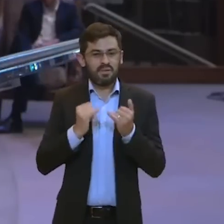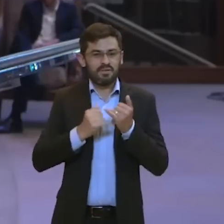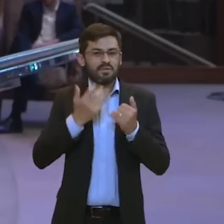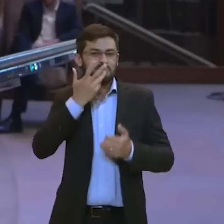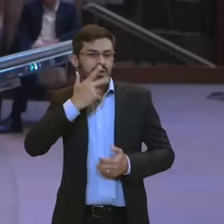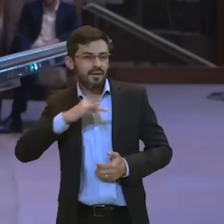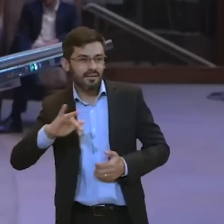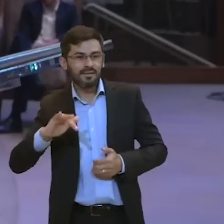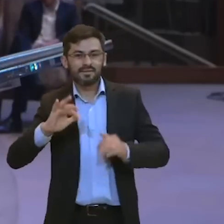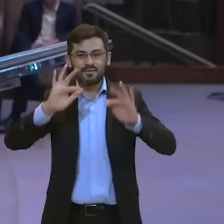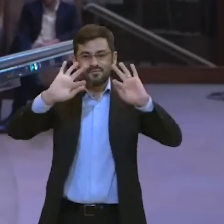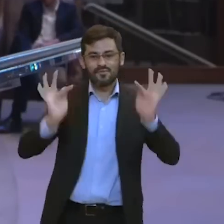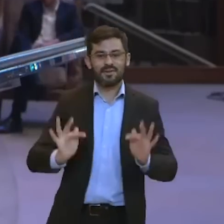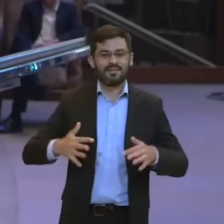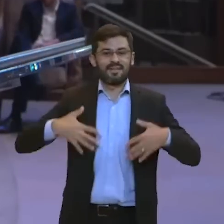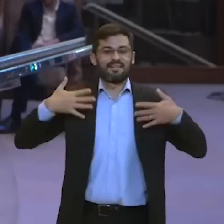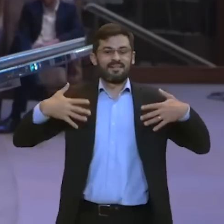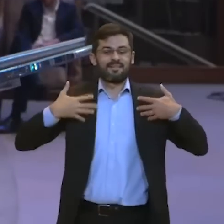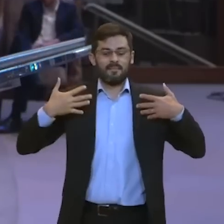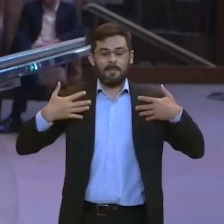criança.